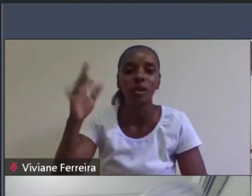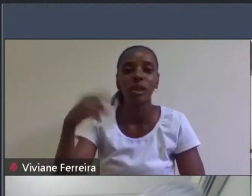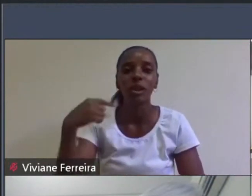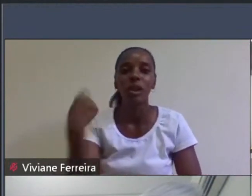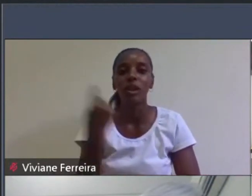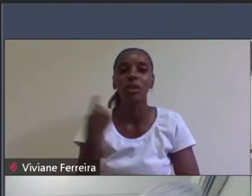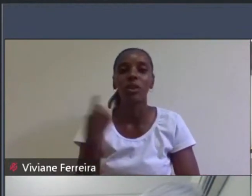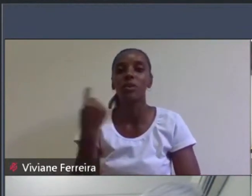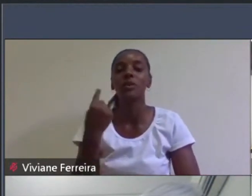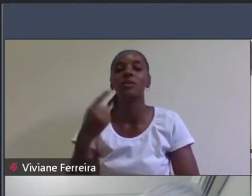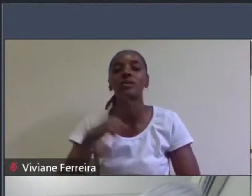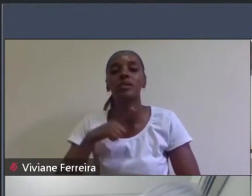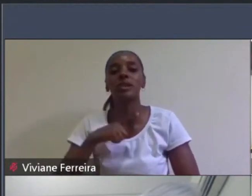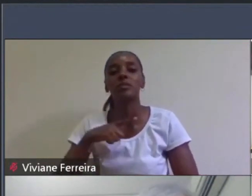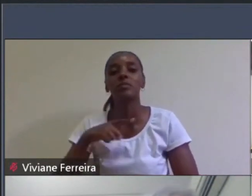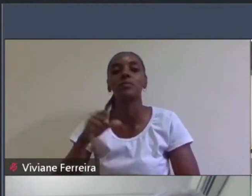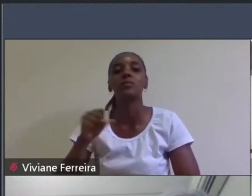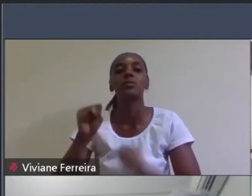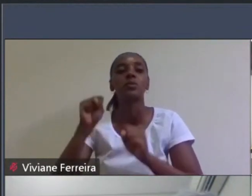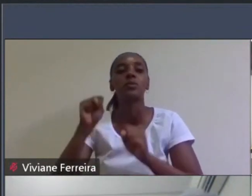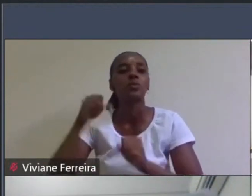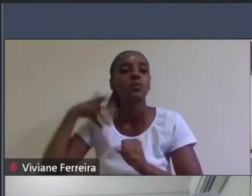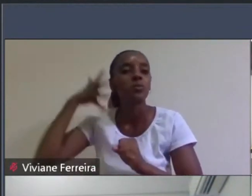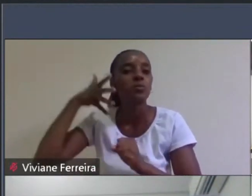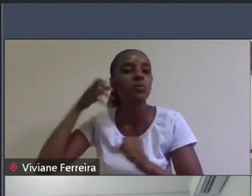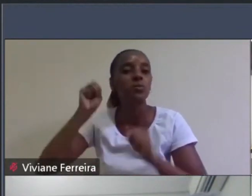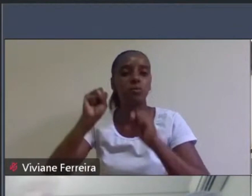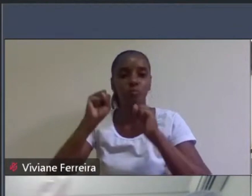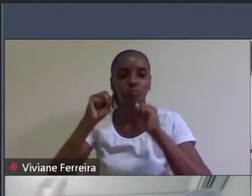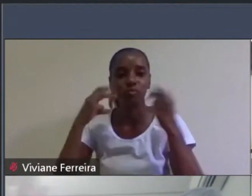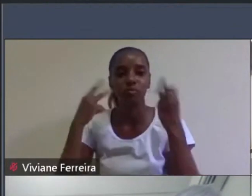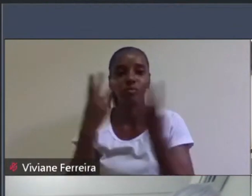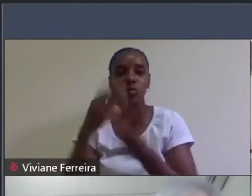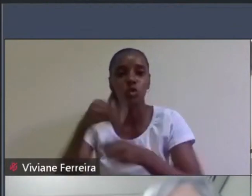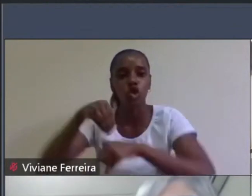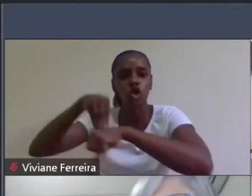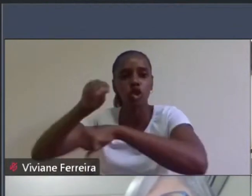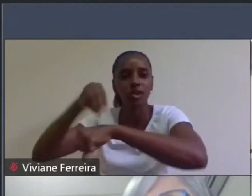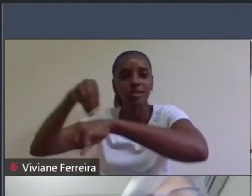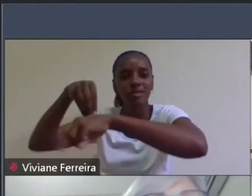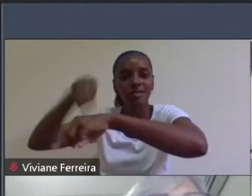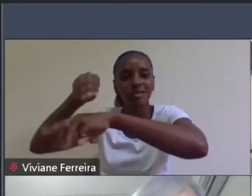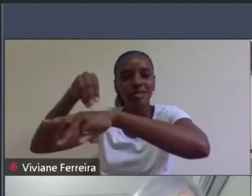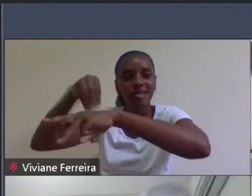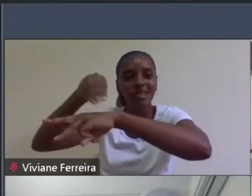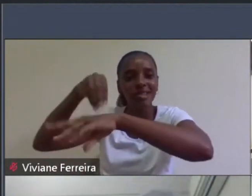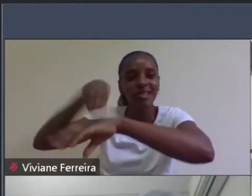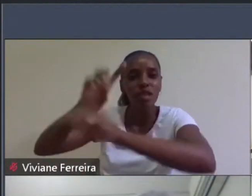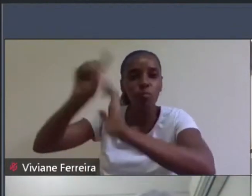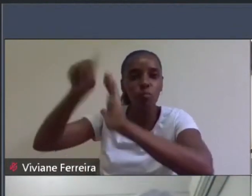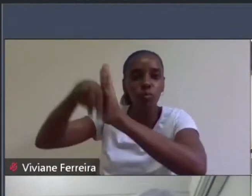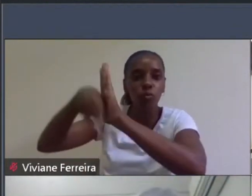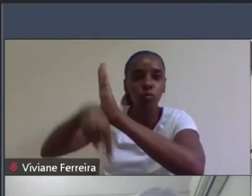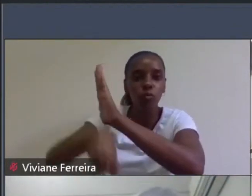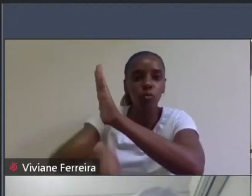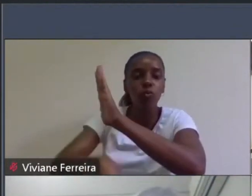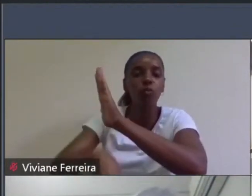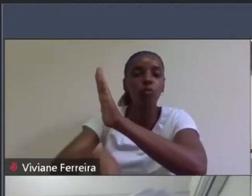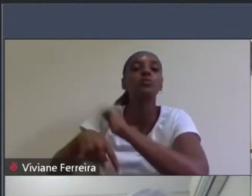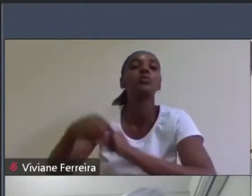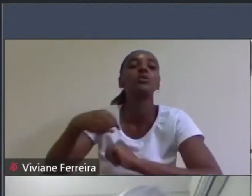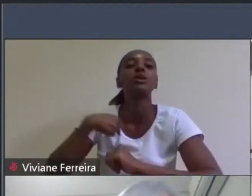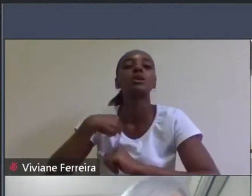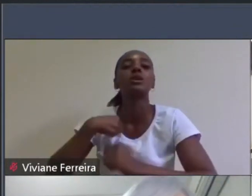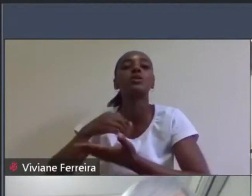de dicas, essa foi a verdade. Na verdade, são dicas profundas. E eu começo colocando aqui,